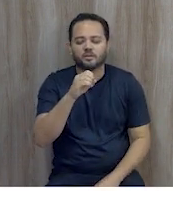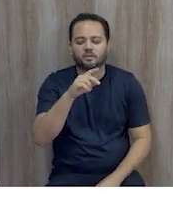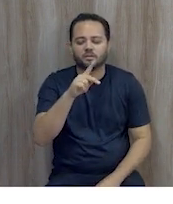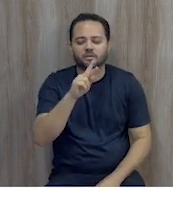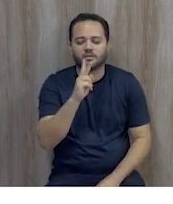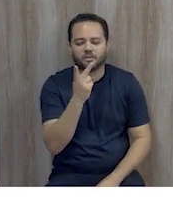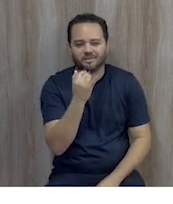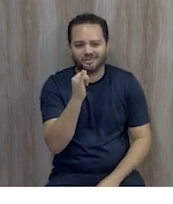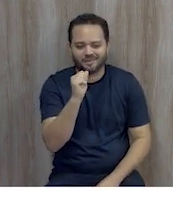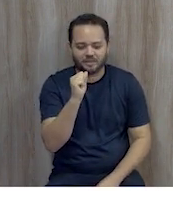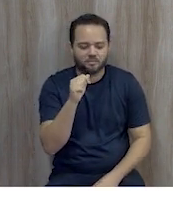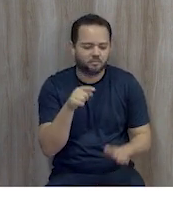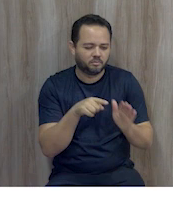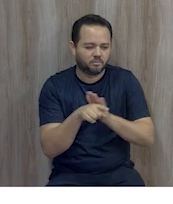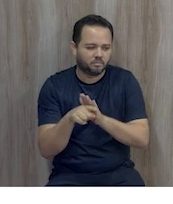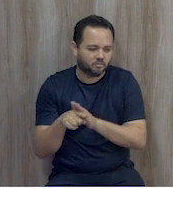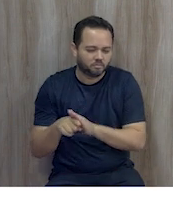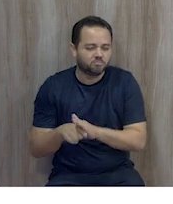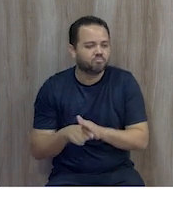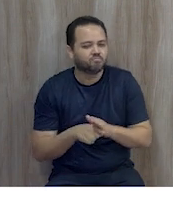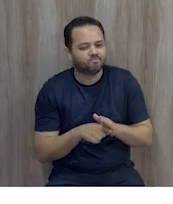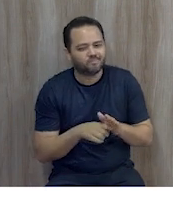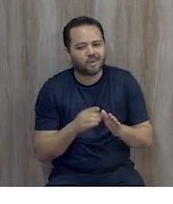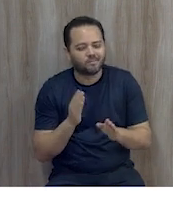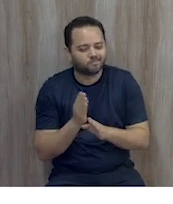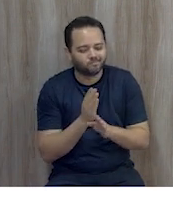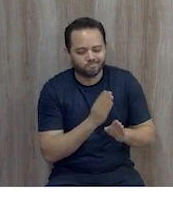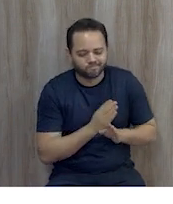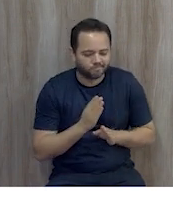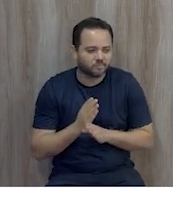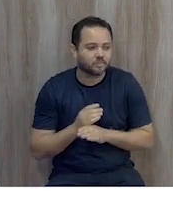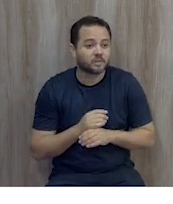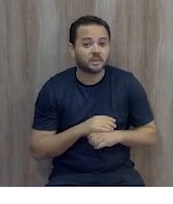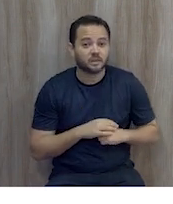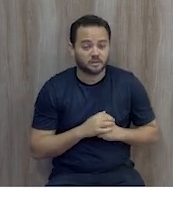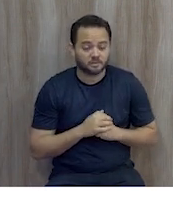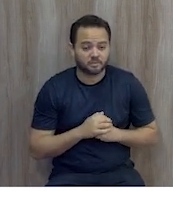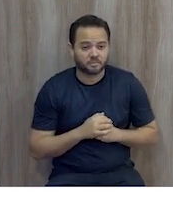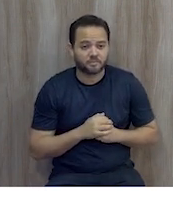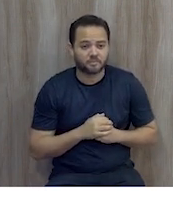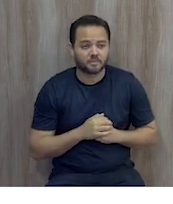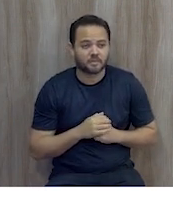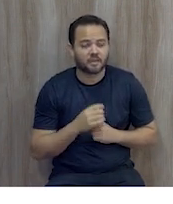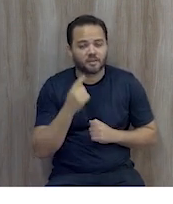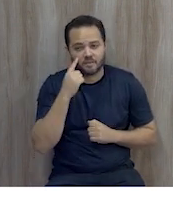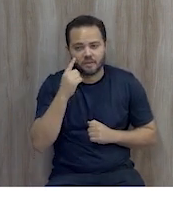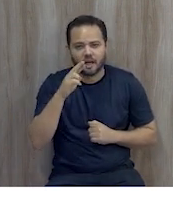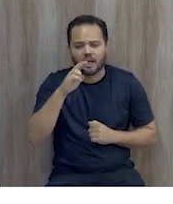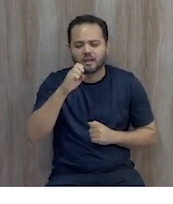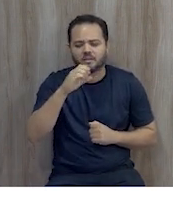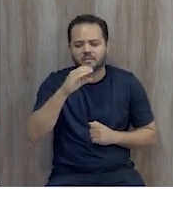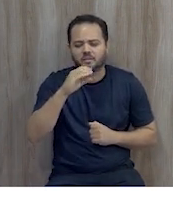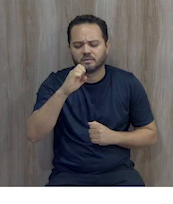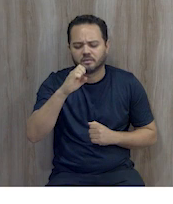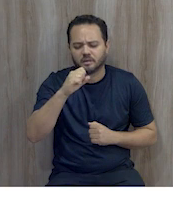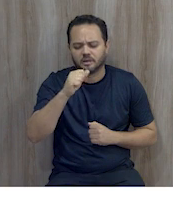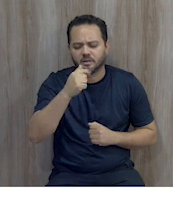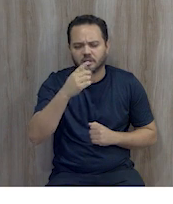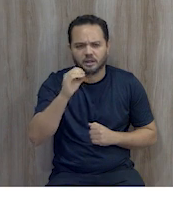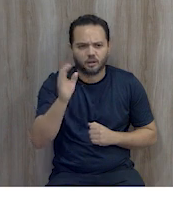gente sabe que, por exemplo, naqueles tipos de recessão de classe 3, onde a gente já tem um pouco de